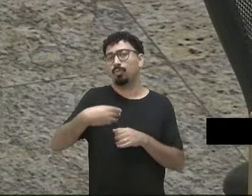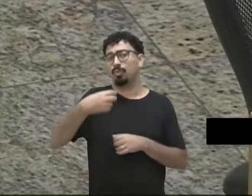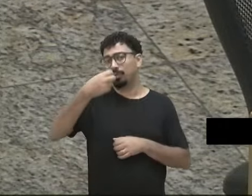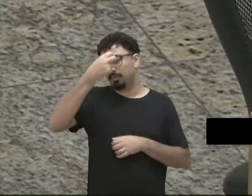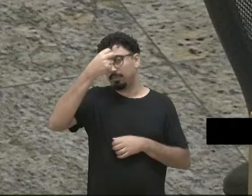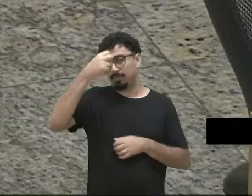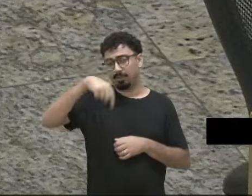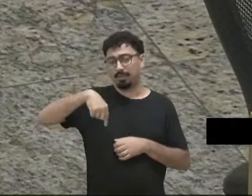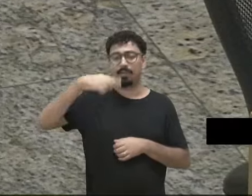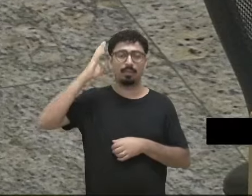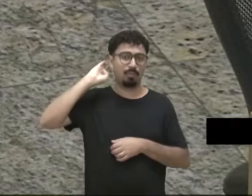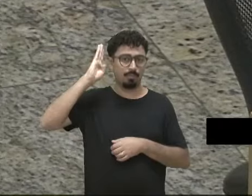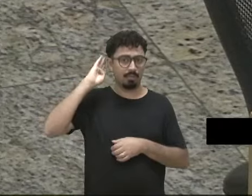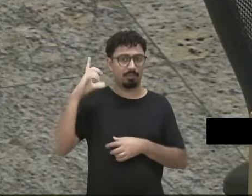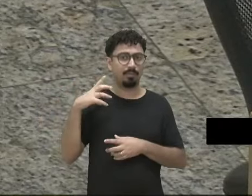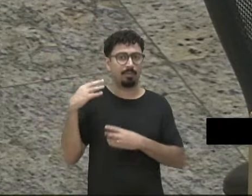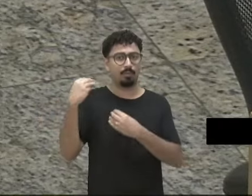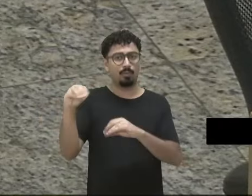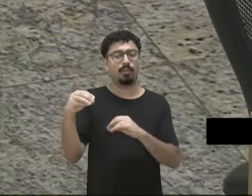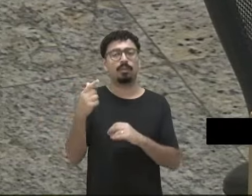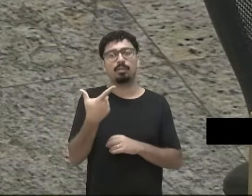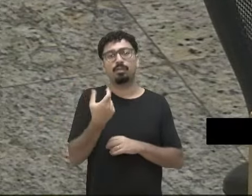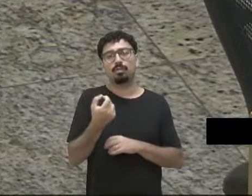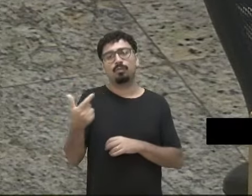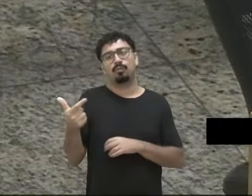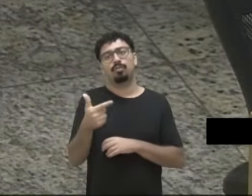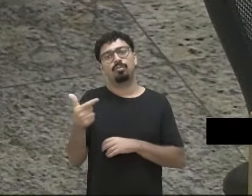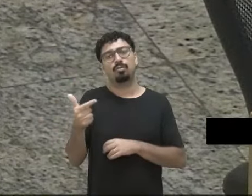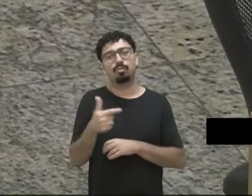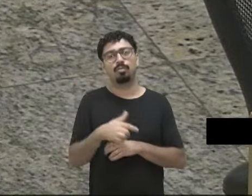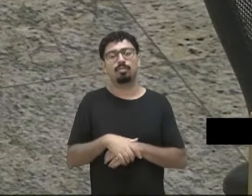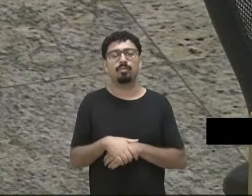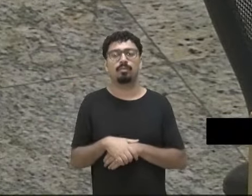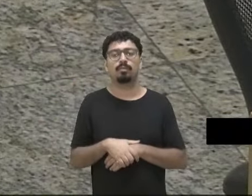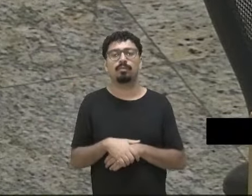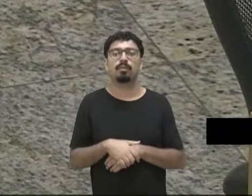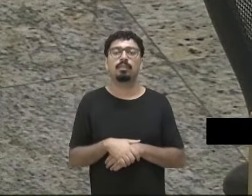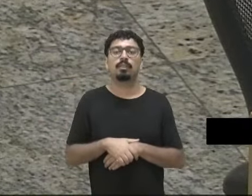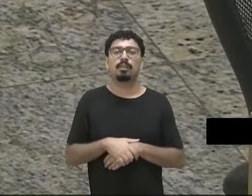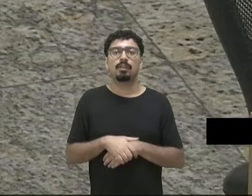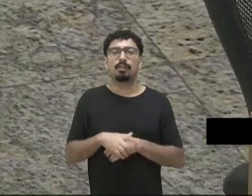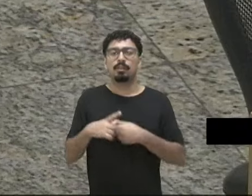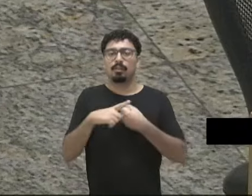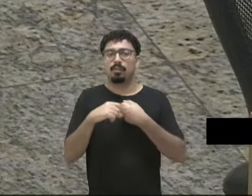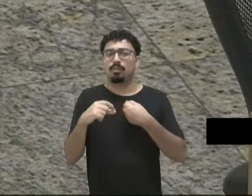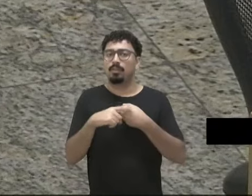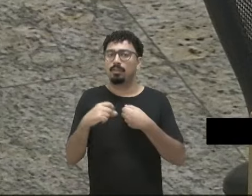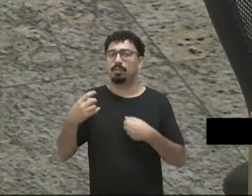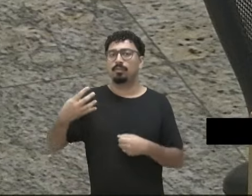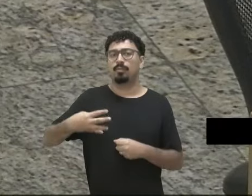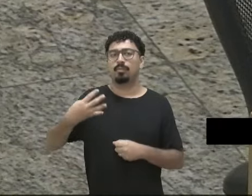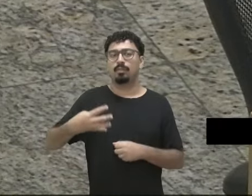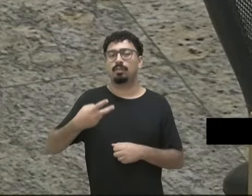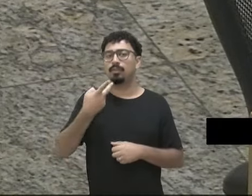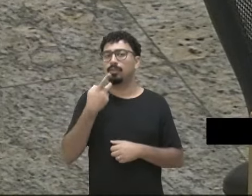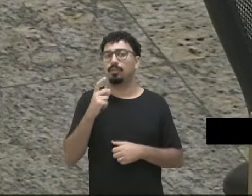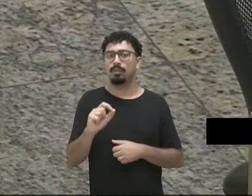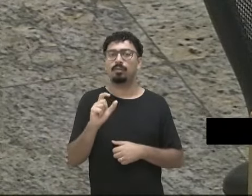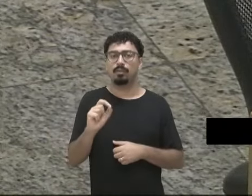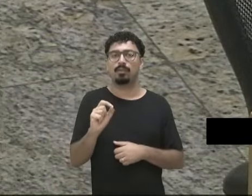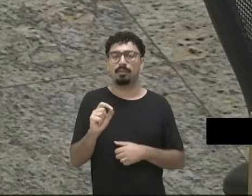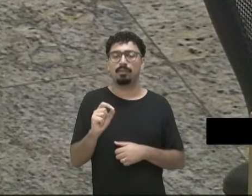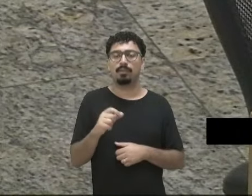que foi publicada em 2022. Né? Lá no seu artigo 4º, ela depende